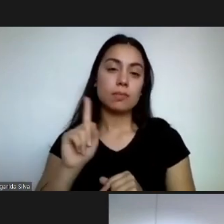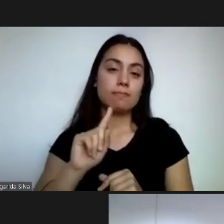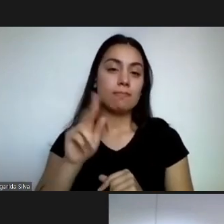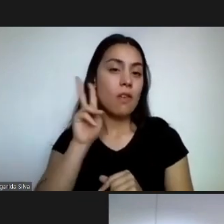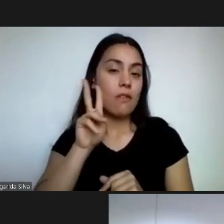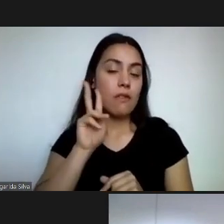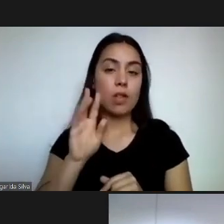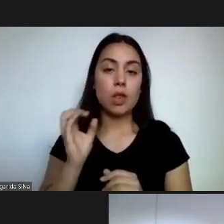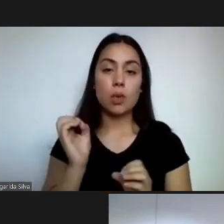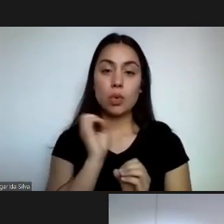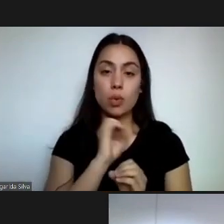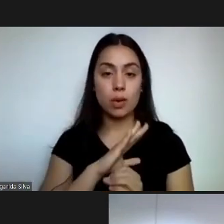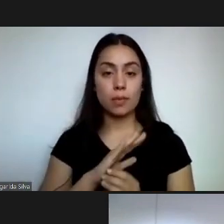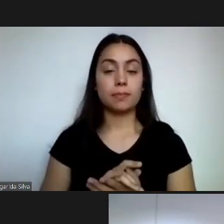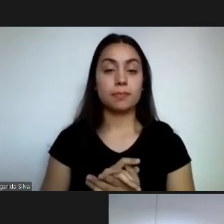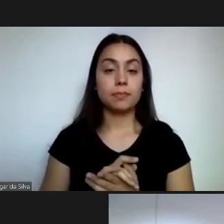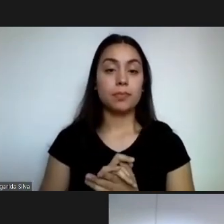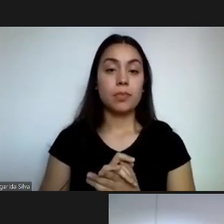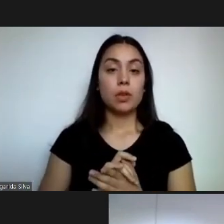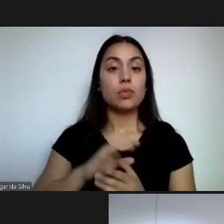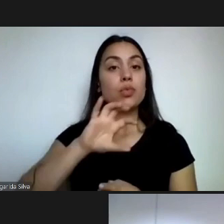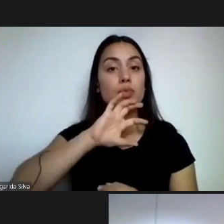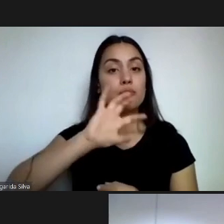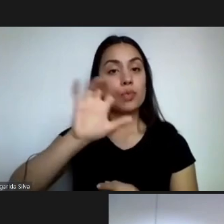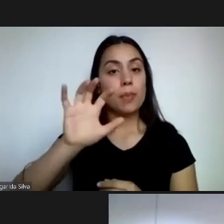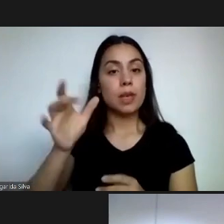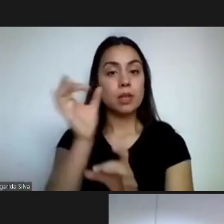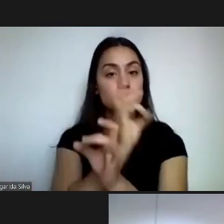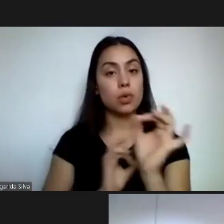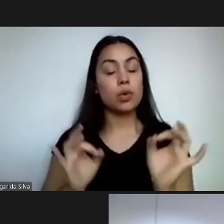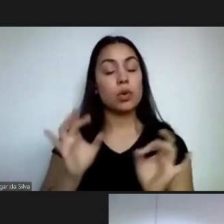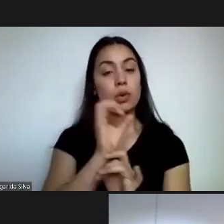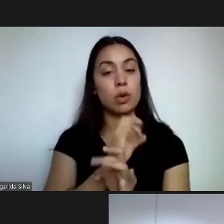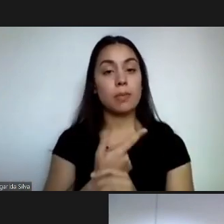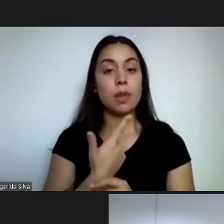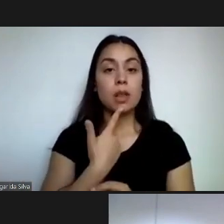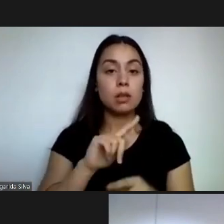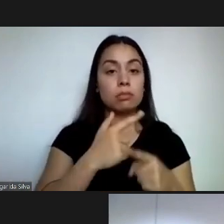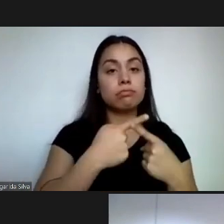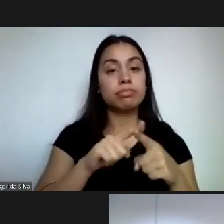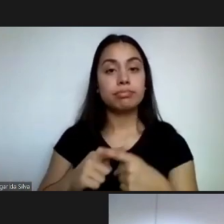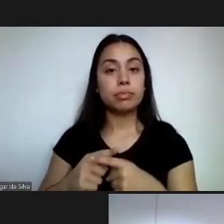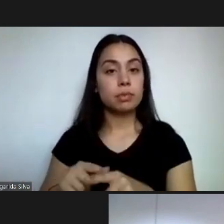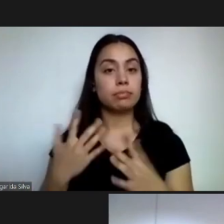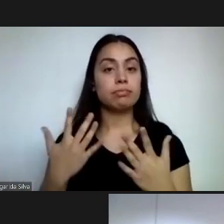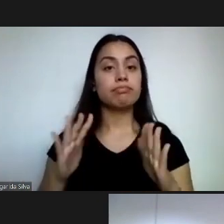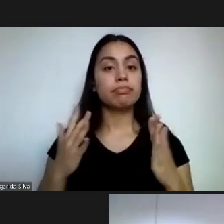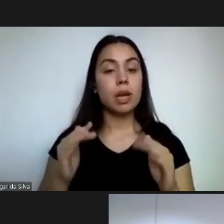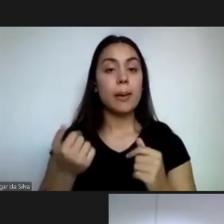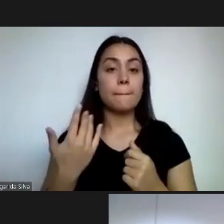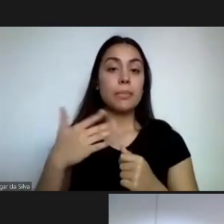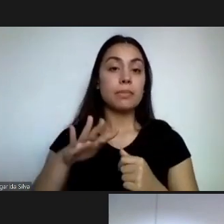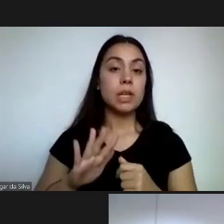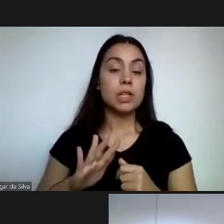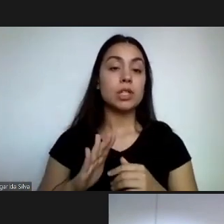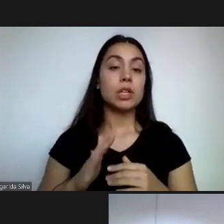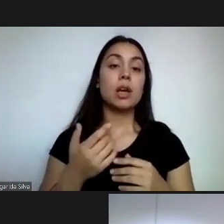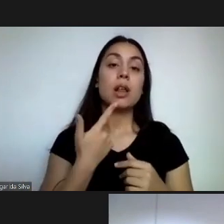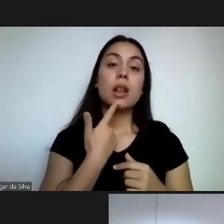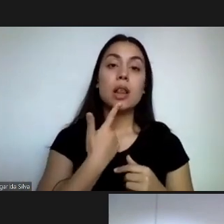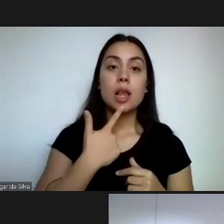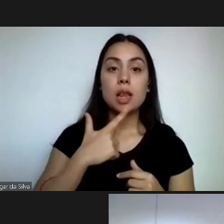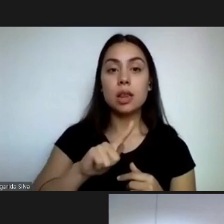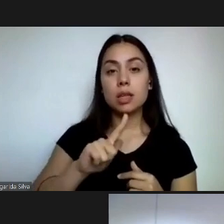no sistema, nos vários países da União Europeia. Quando se celebra a diversidade linguística na União Europeia, celebra-se por línguas que, em termos